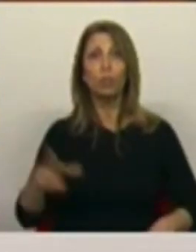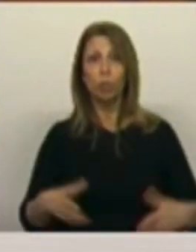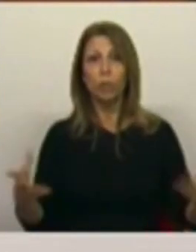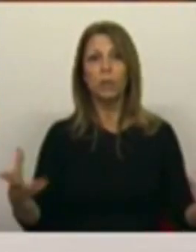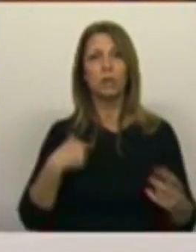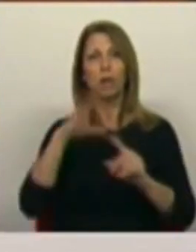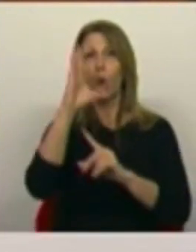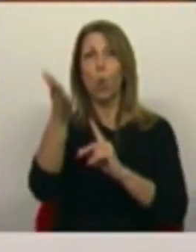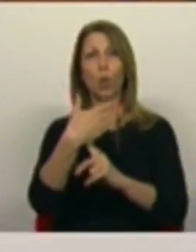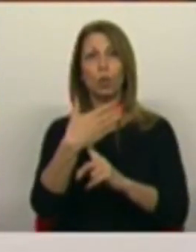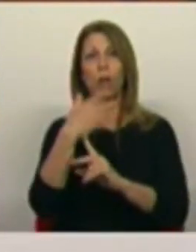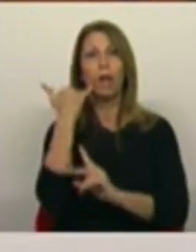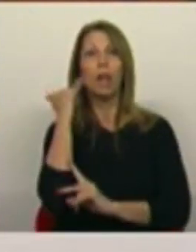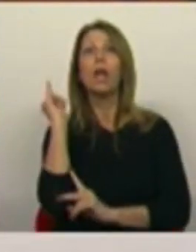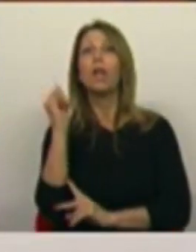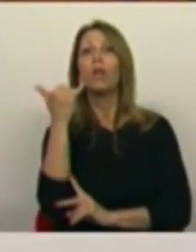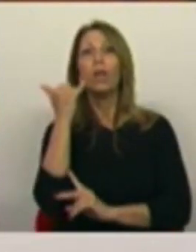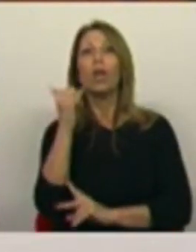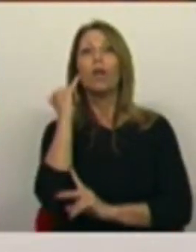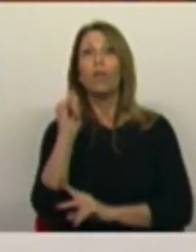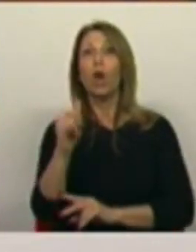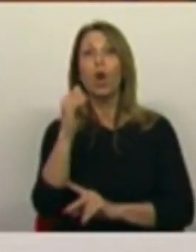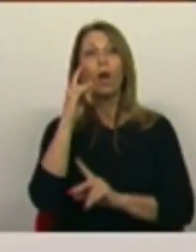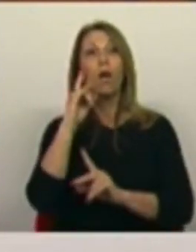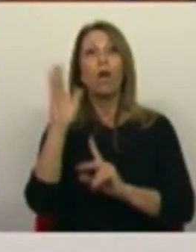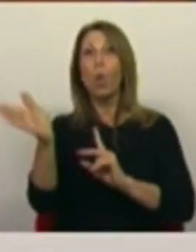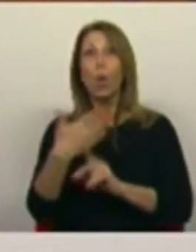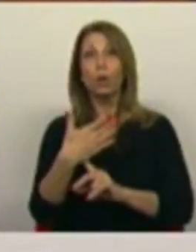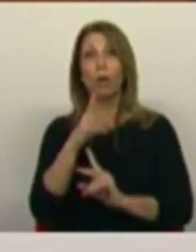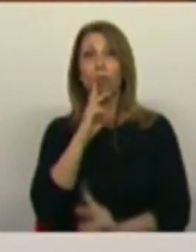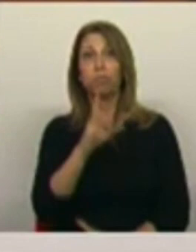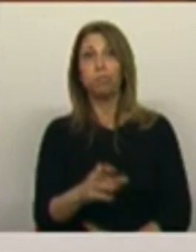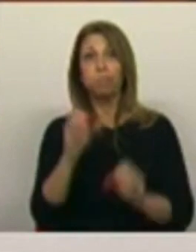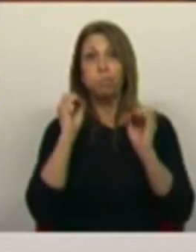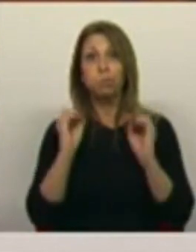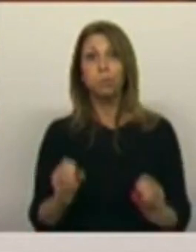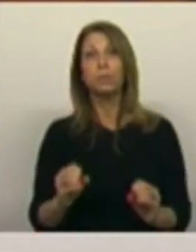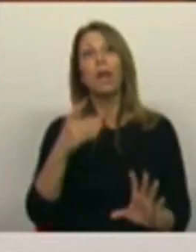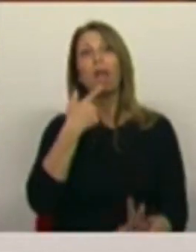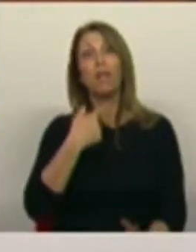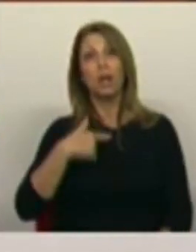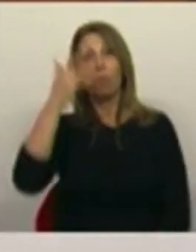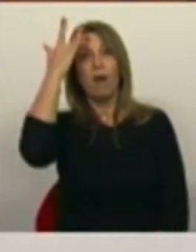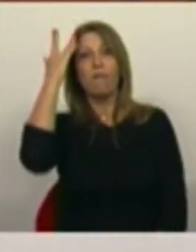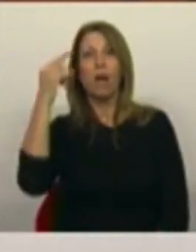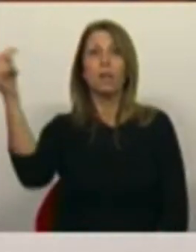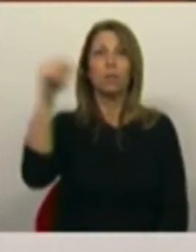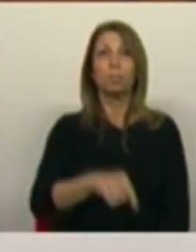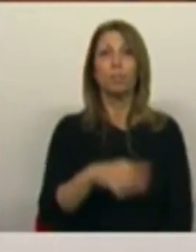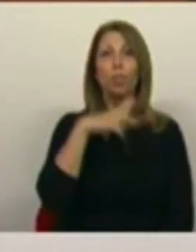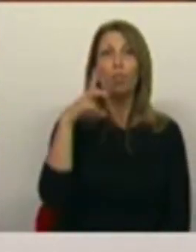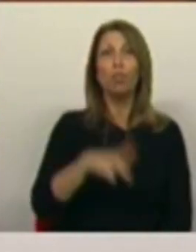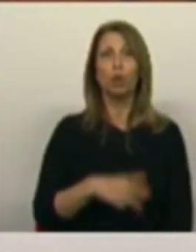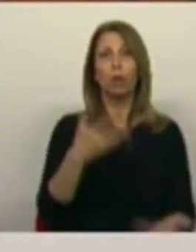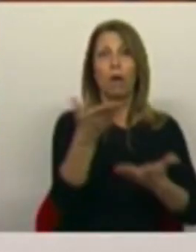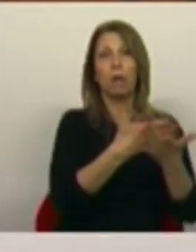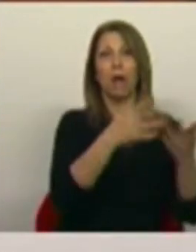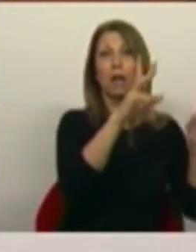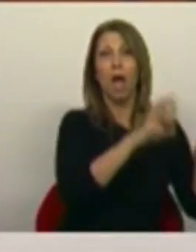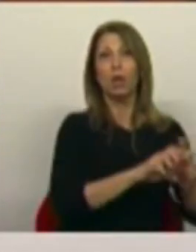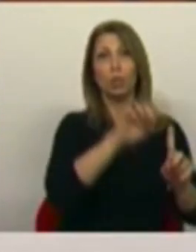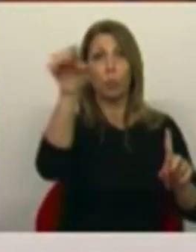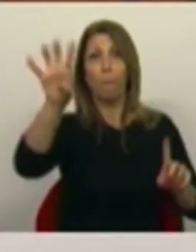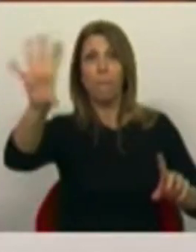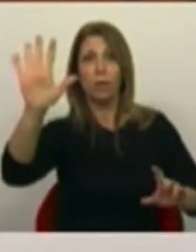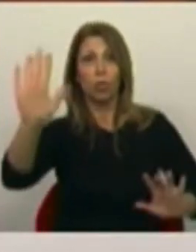respondem. Chegam-nos a dizer que é mais fácil vir a Portugal tratar dos assuntos do que tratar dos assuntos diretamente nos países onde estão. É verdadeiramente uma vergonha